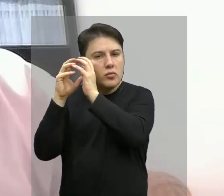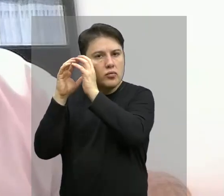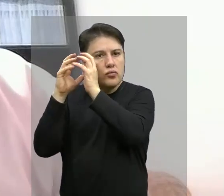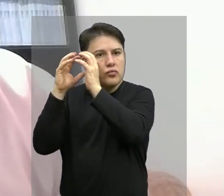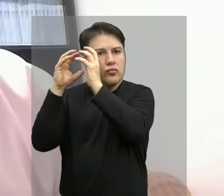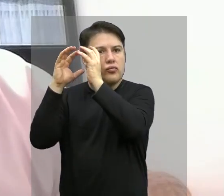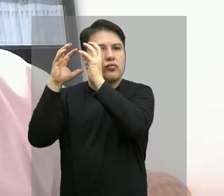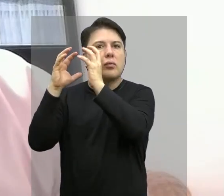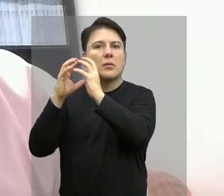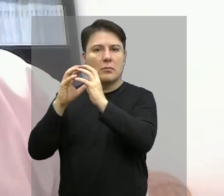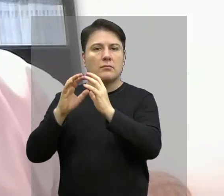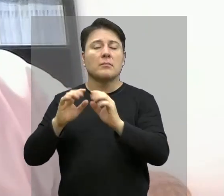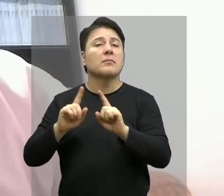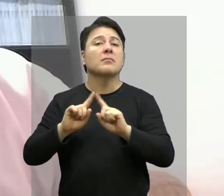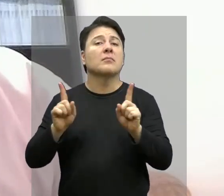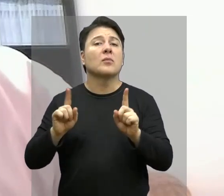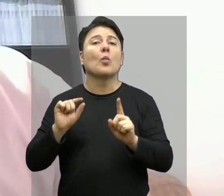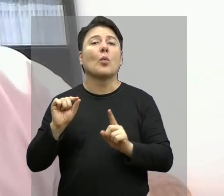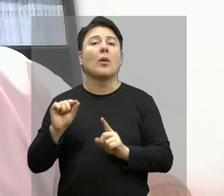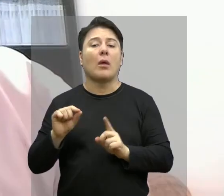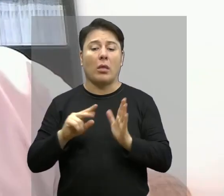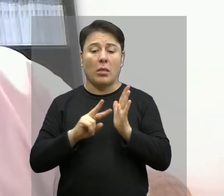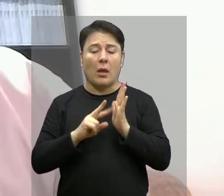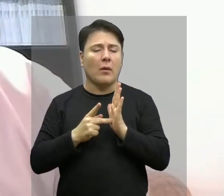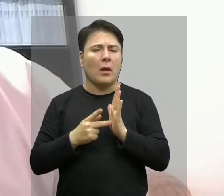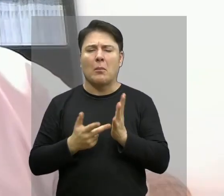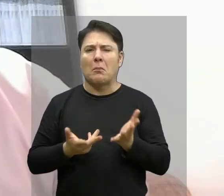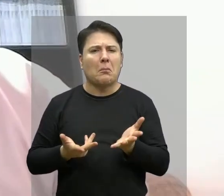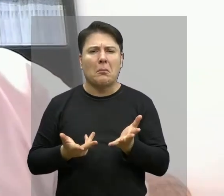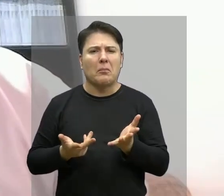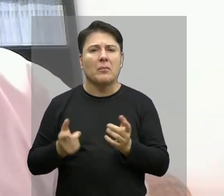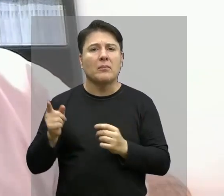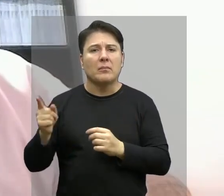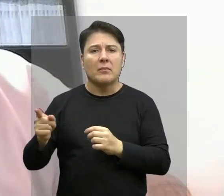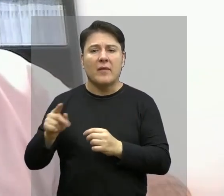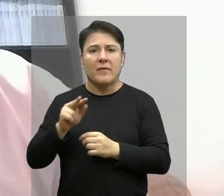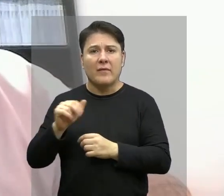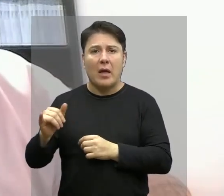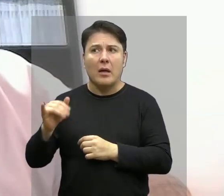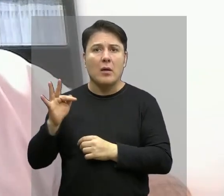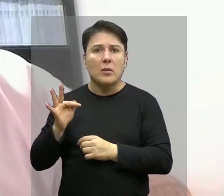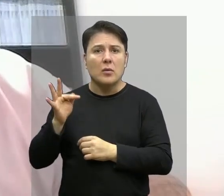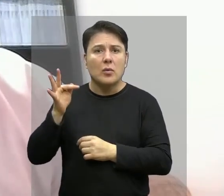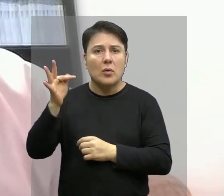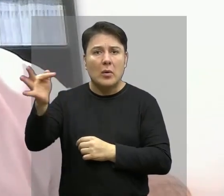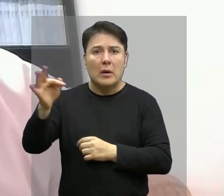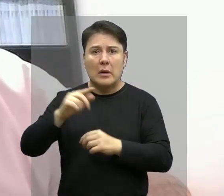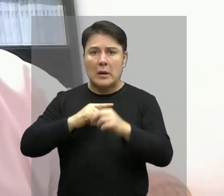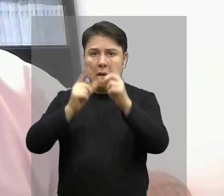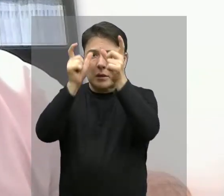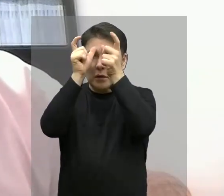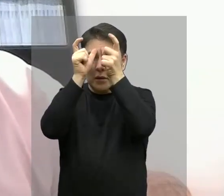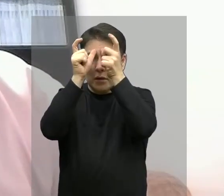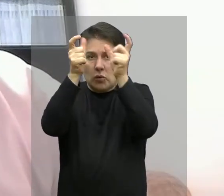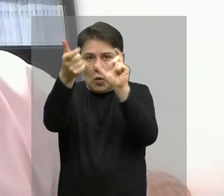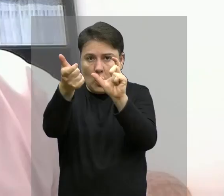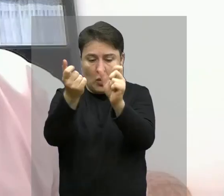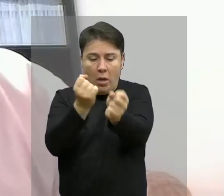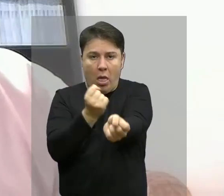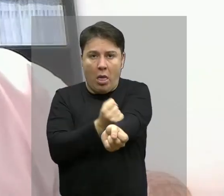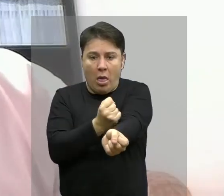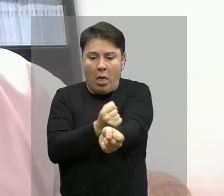significa? Significa que a propensão para desenvolver o transtorno do jogo é